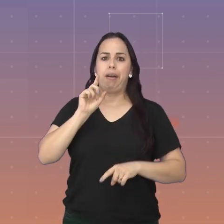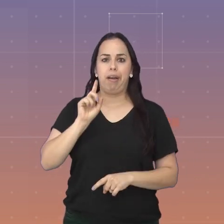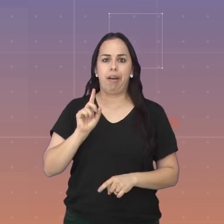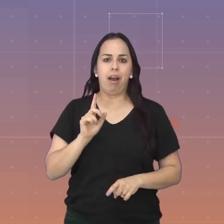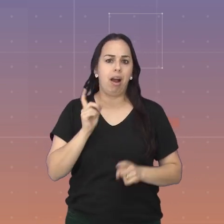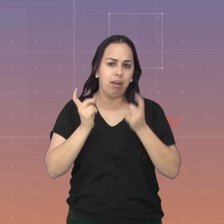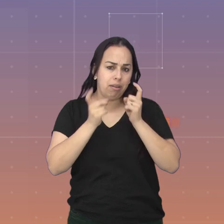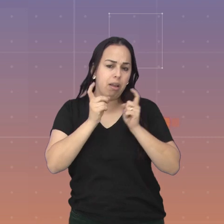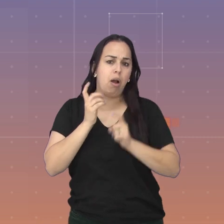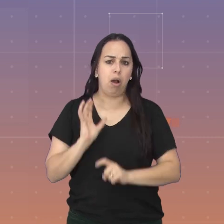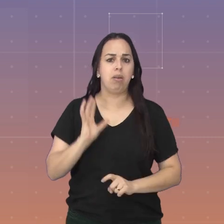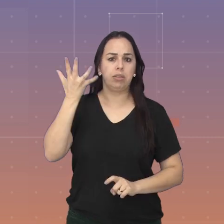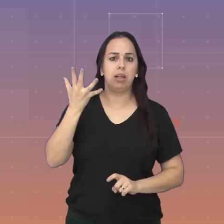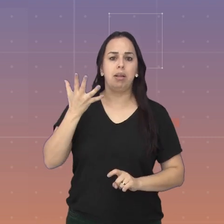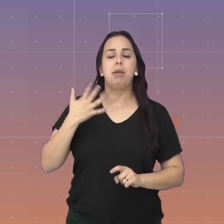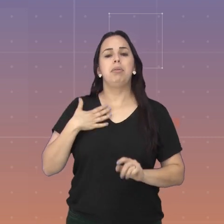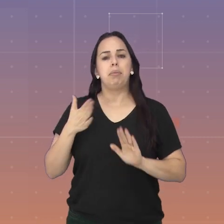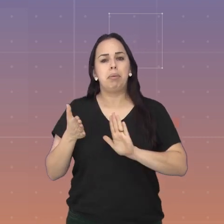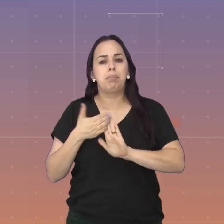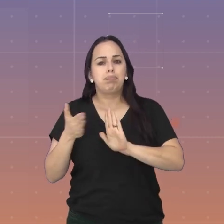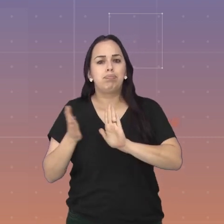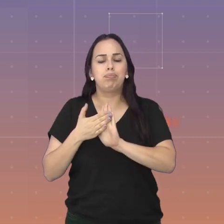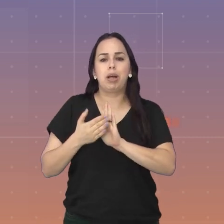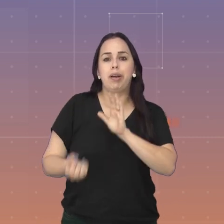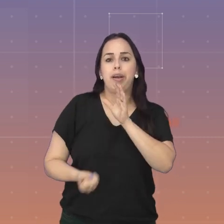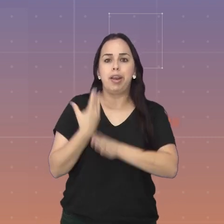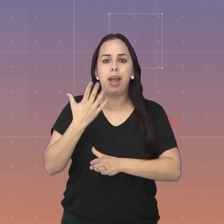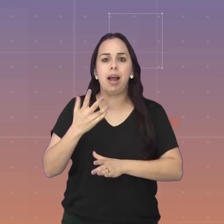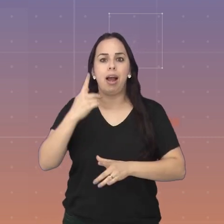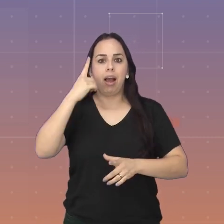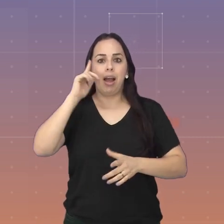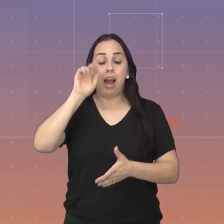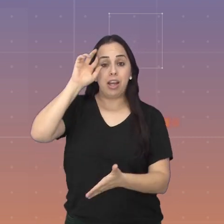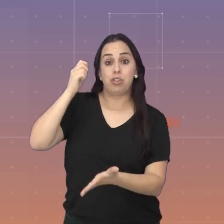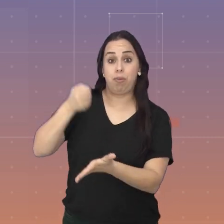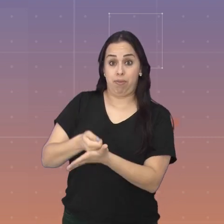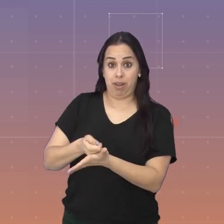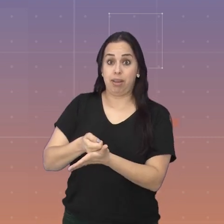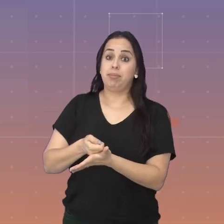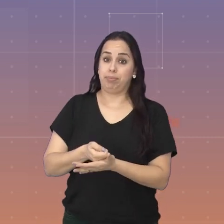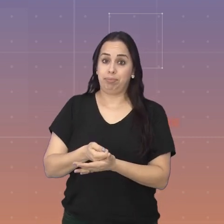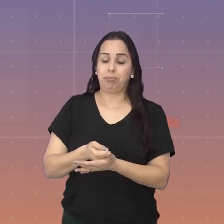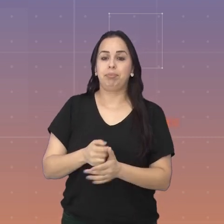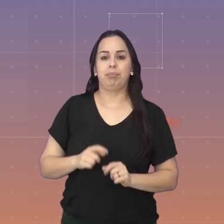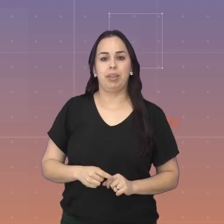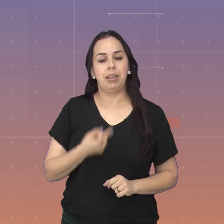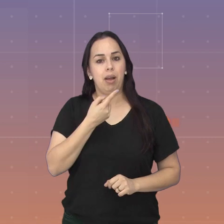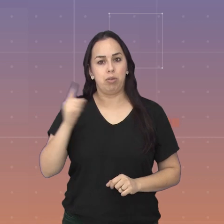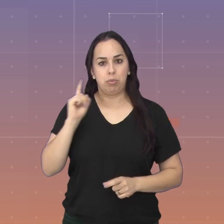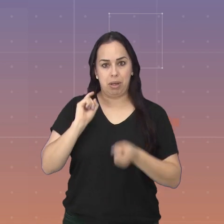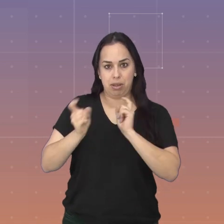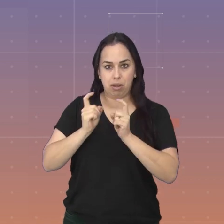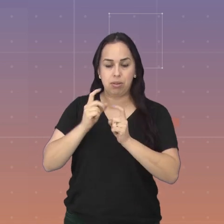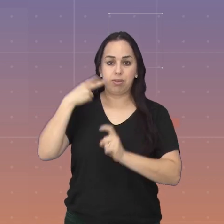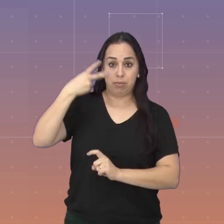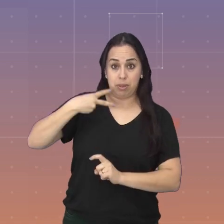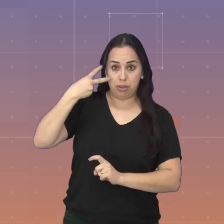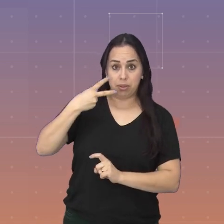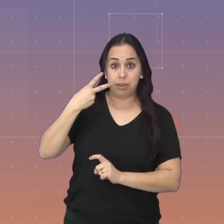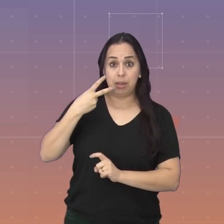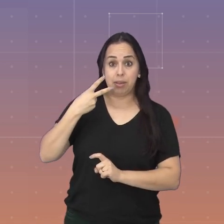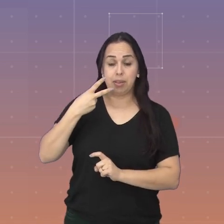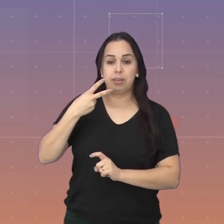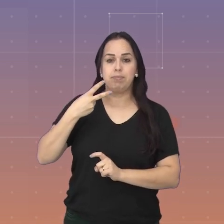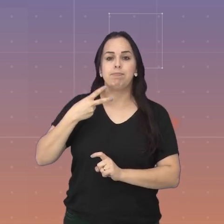com o objetivo de entender e propor soluções para os loteamentos irregulares. Na última reunião do ano, os